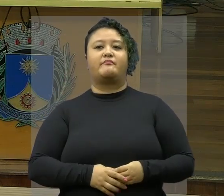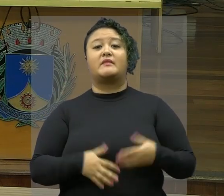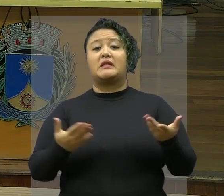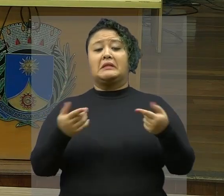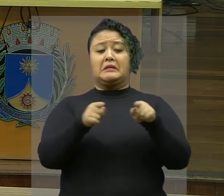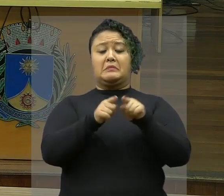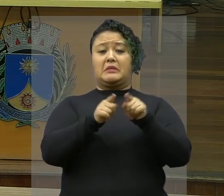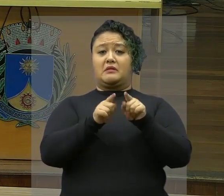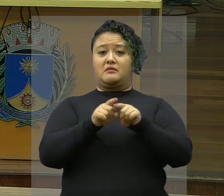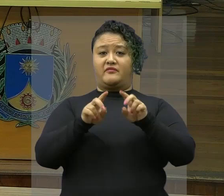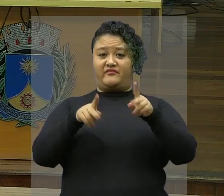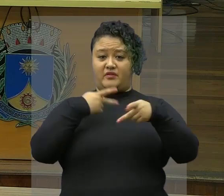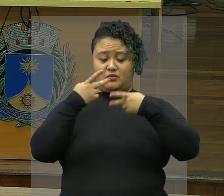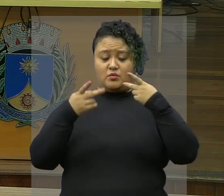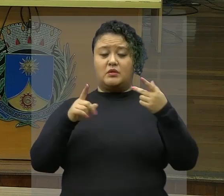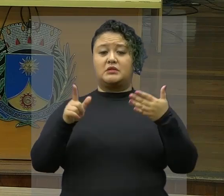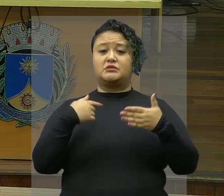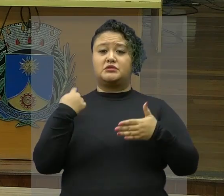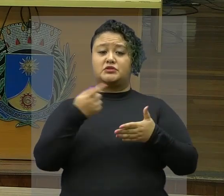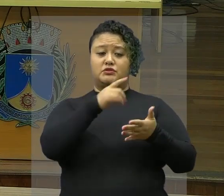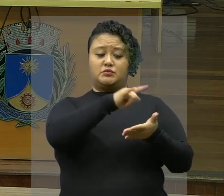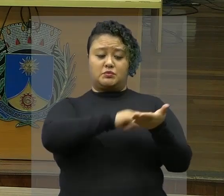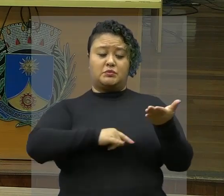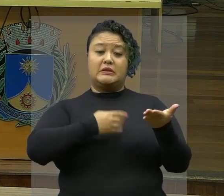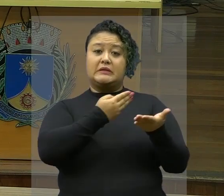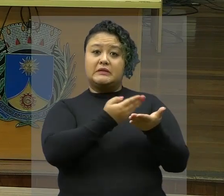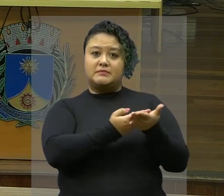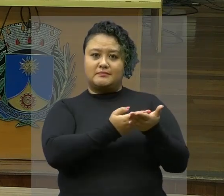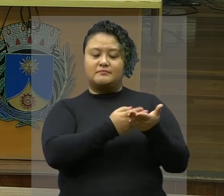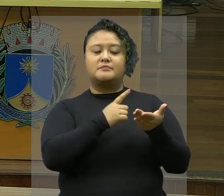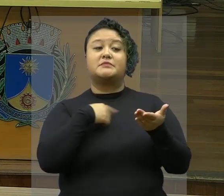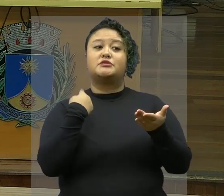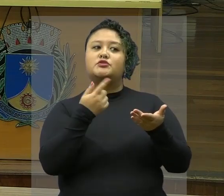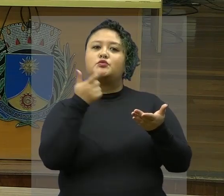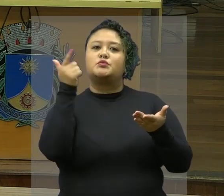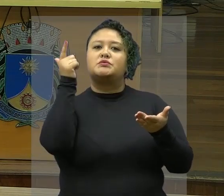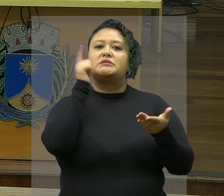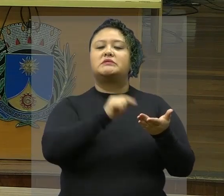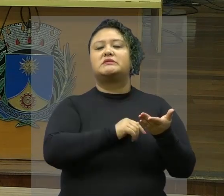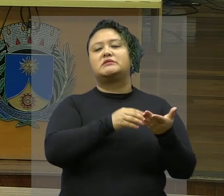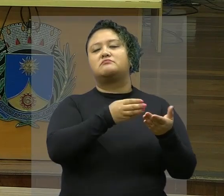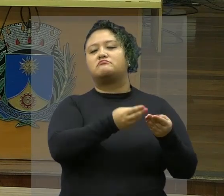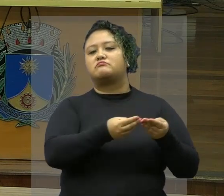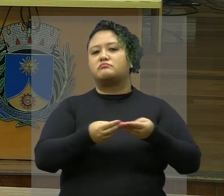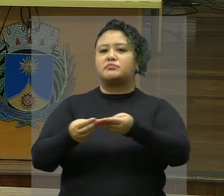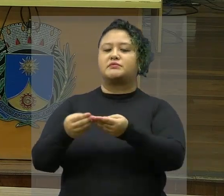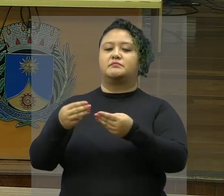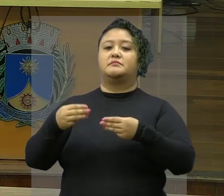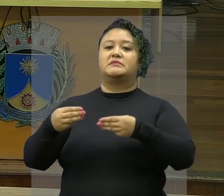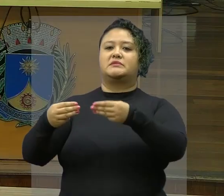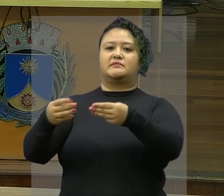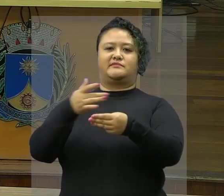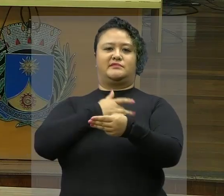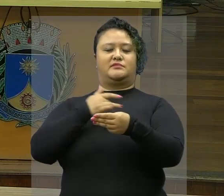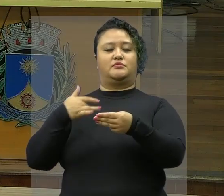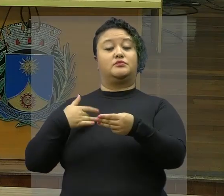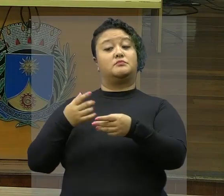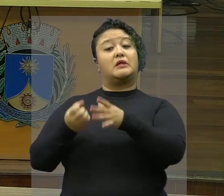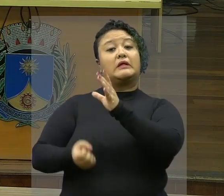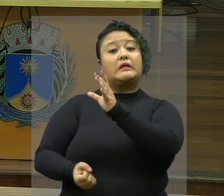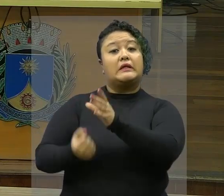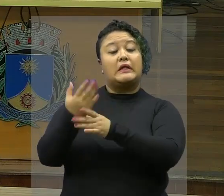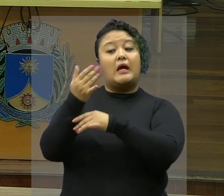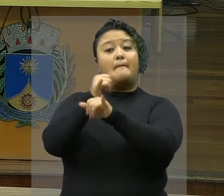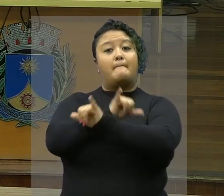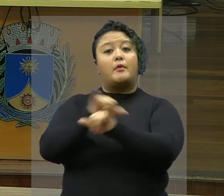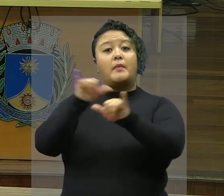fazer um requerimento aqui, Maria Paula, para que a gente encaminhe para o Ministério da Saúde, para que se crie uma